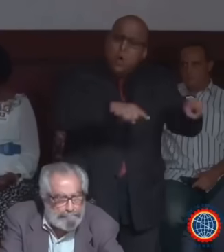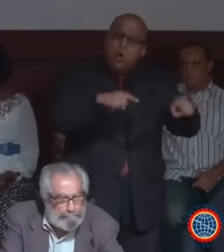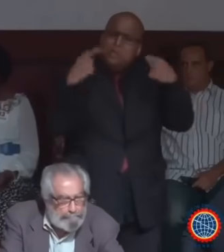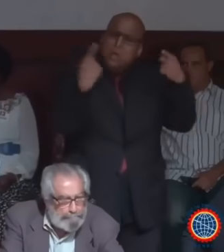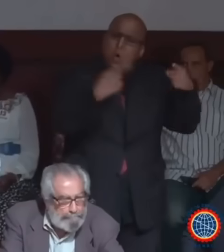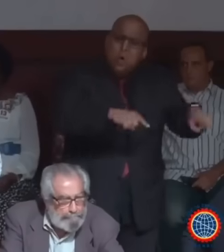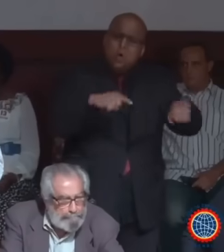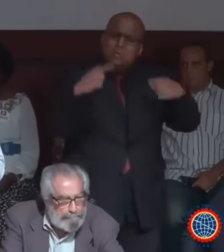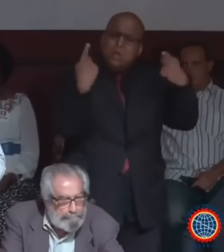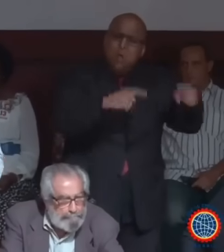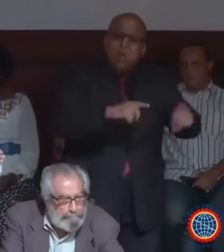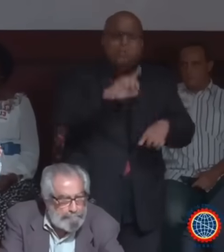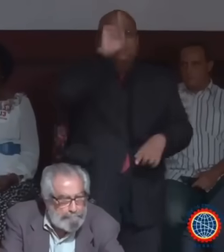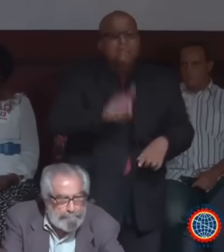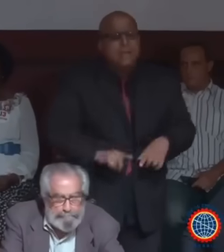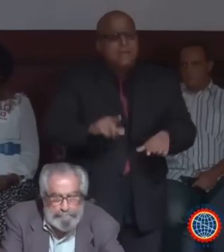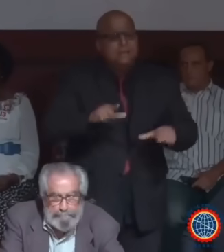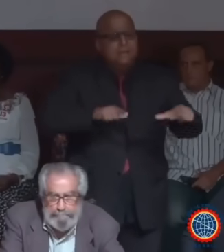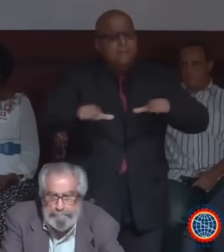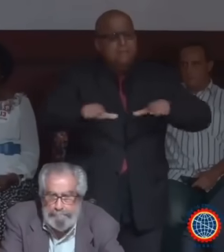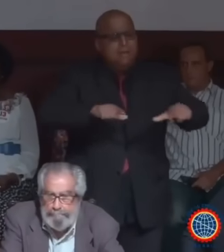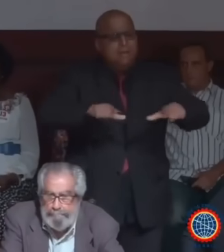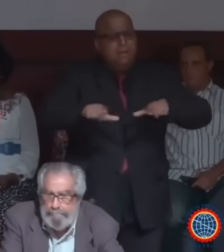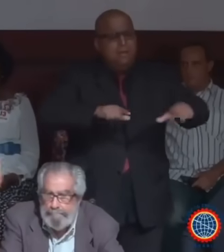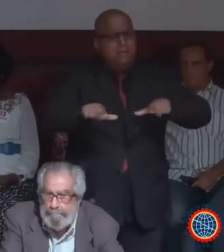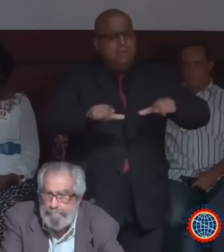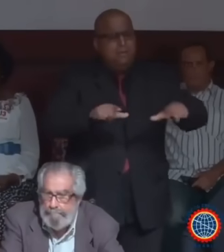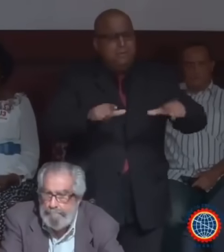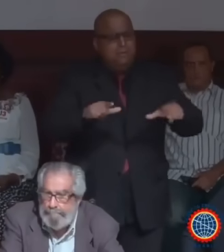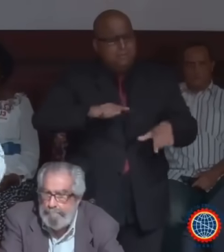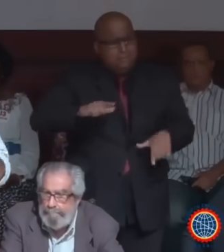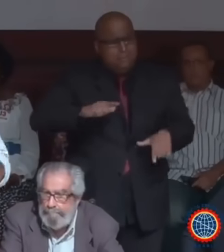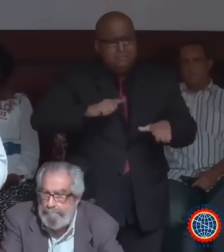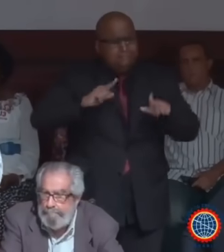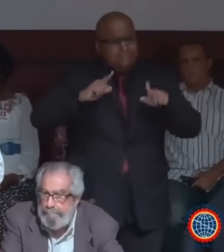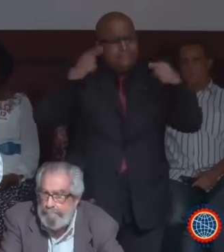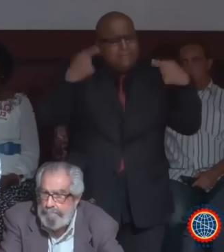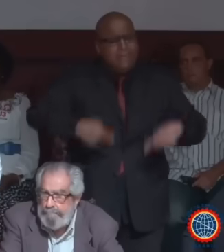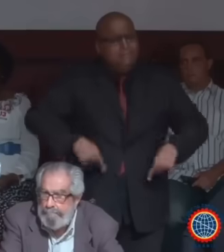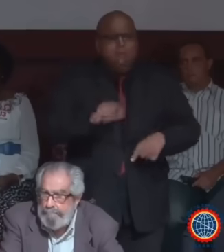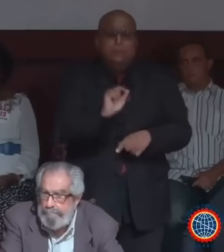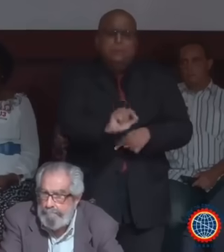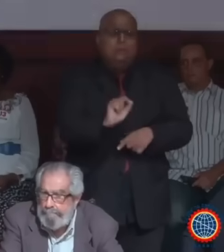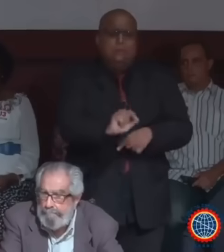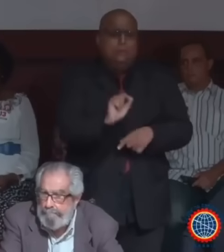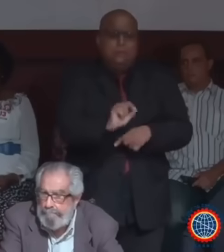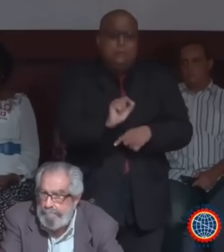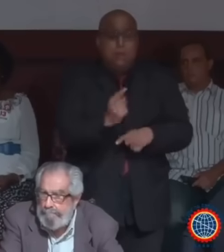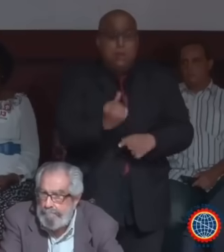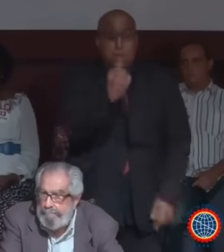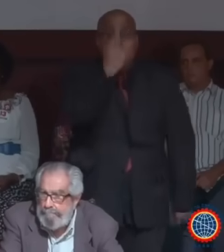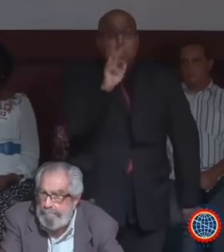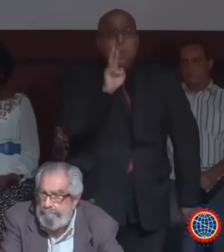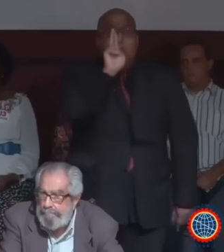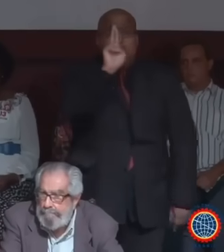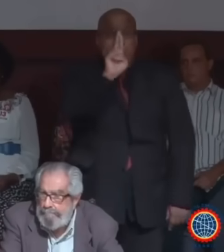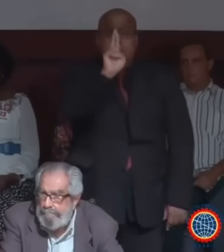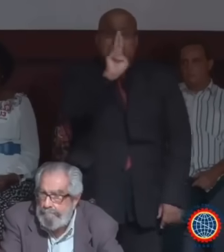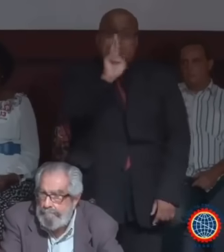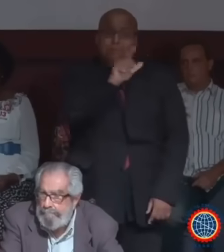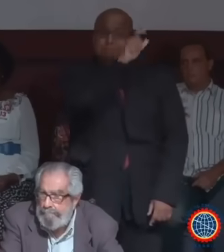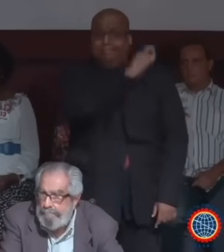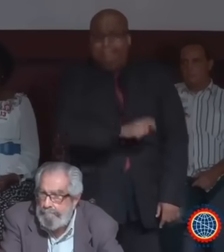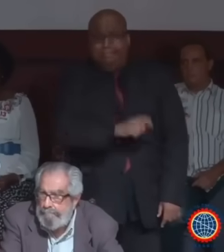que atacava a Petrobras e os direitos trabalhistas, encontra no meu adversário um representante dos seus